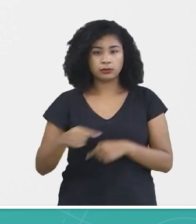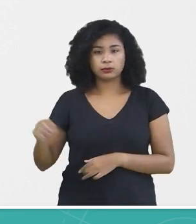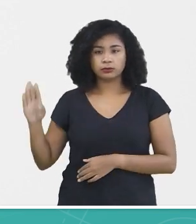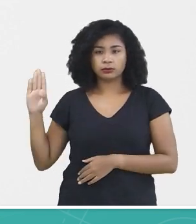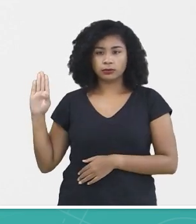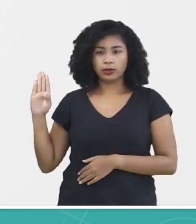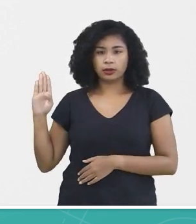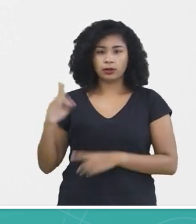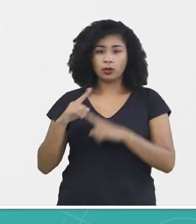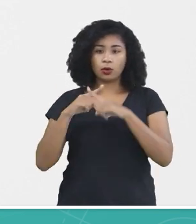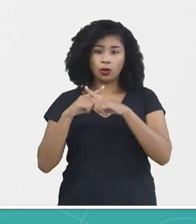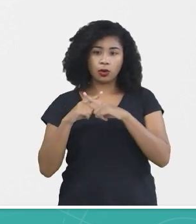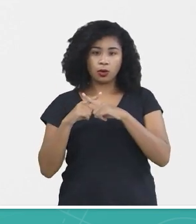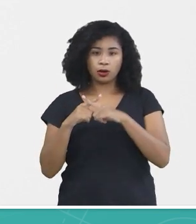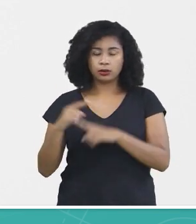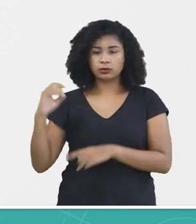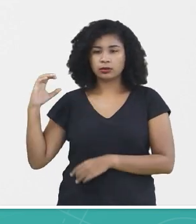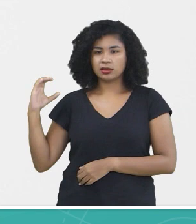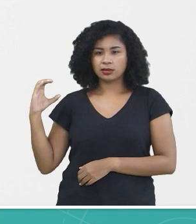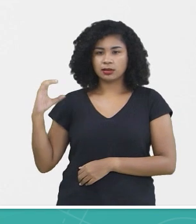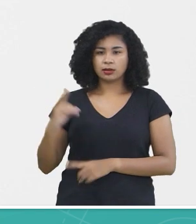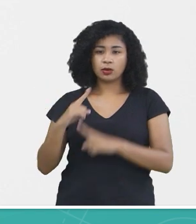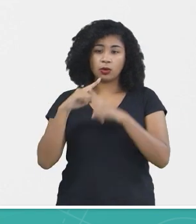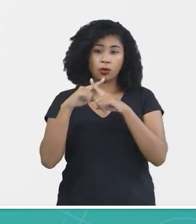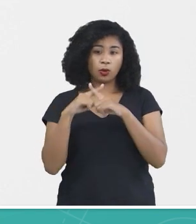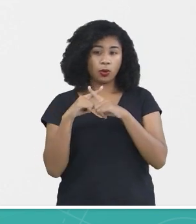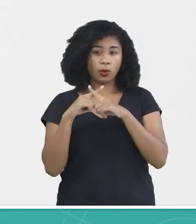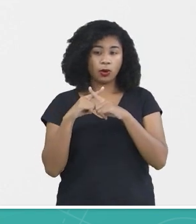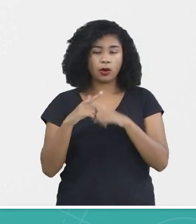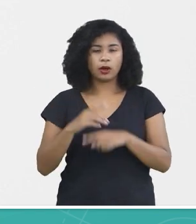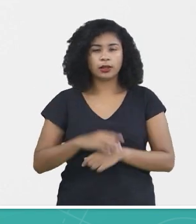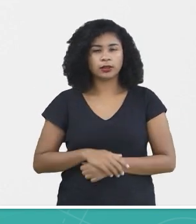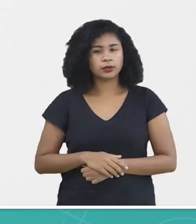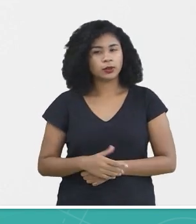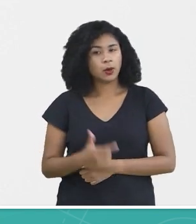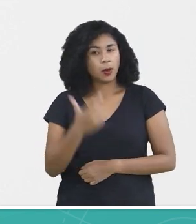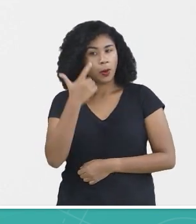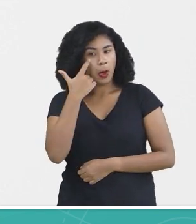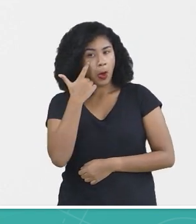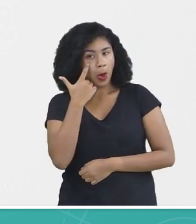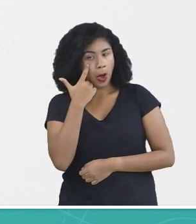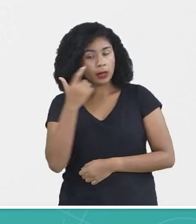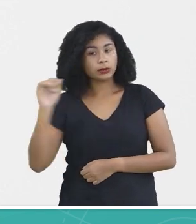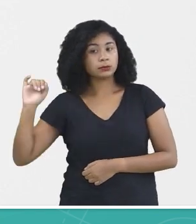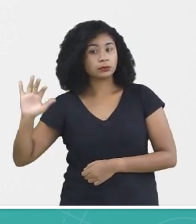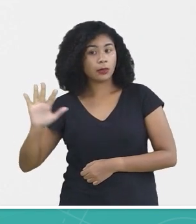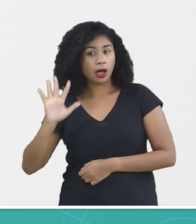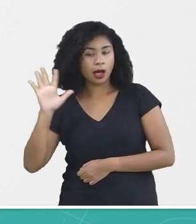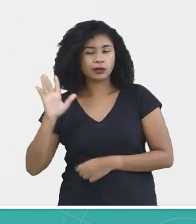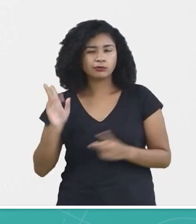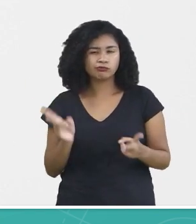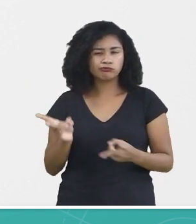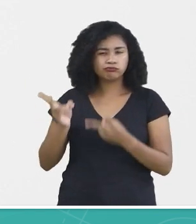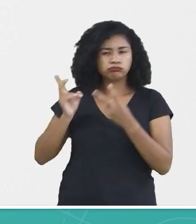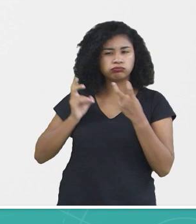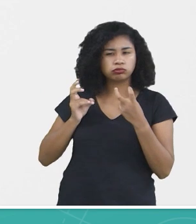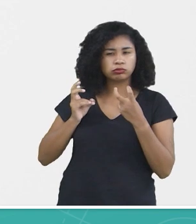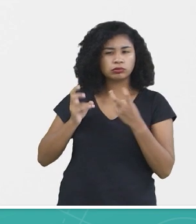E letra C, concorrentes? Olha, eu preciso observar a imagem para afirmar isso aí. Vem